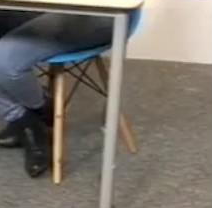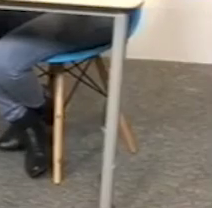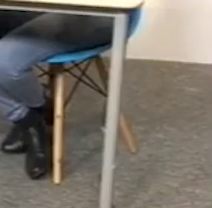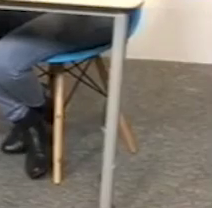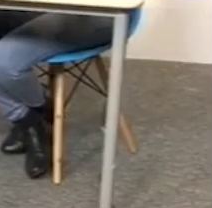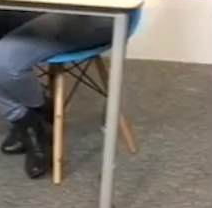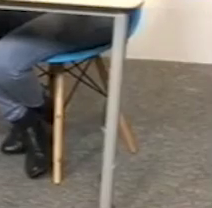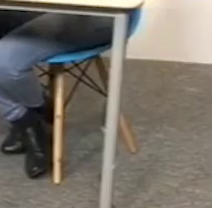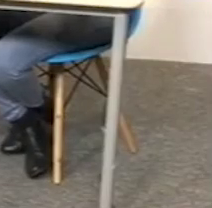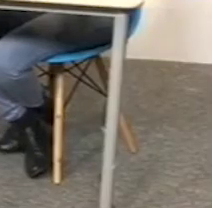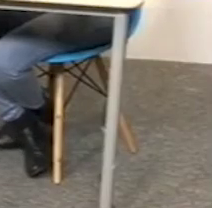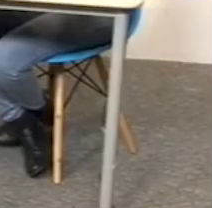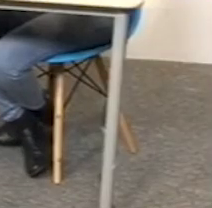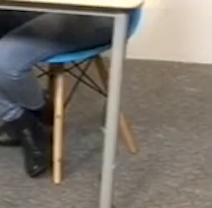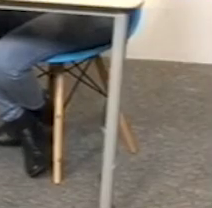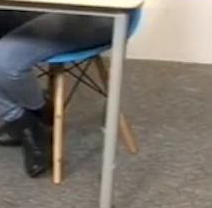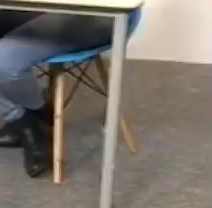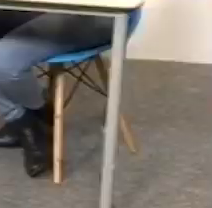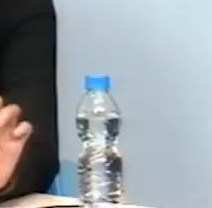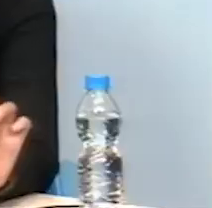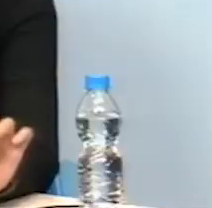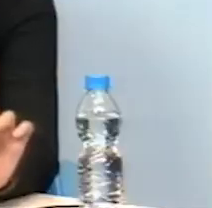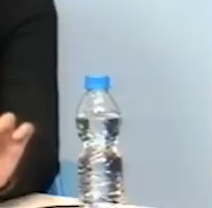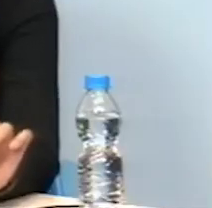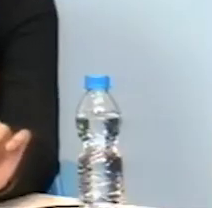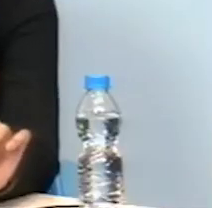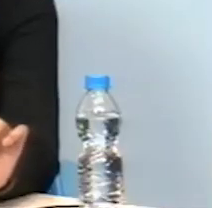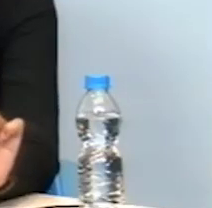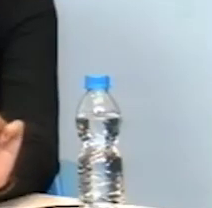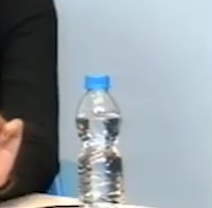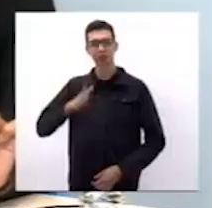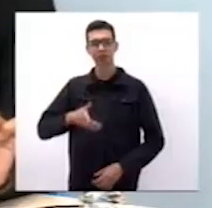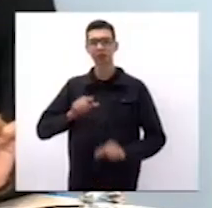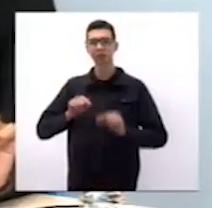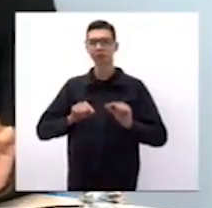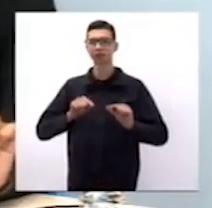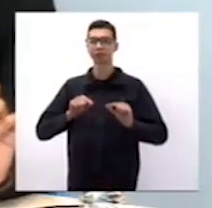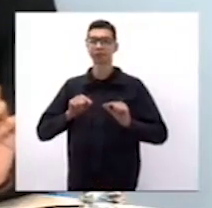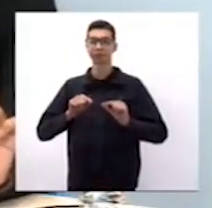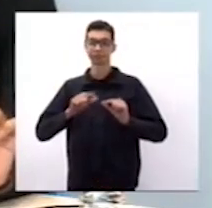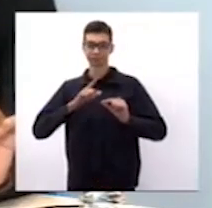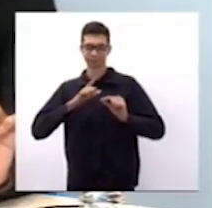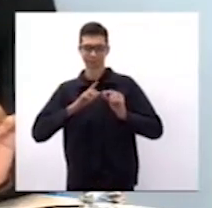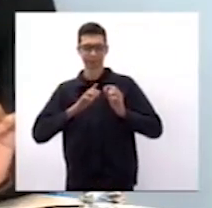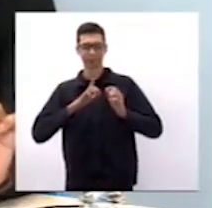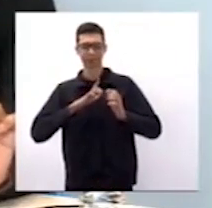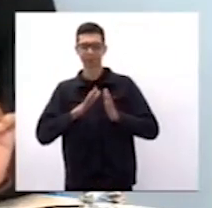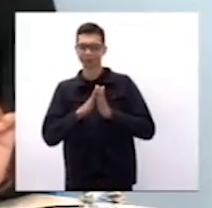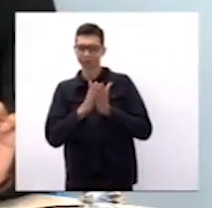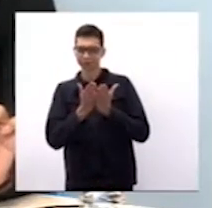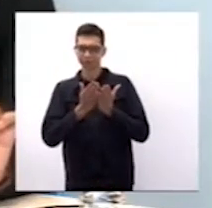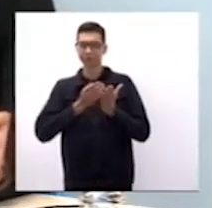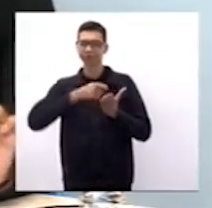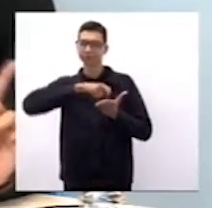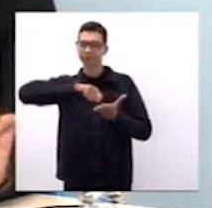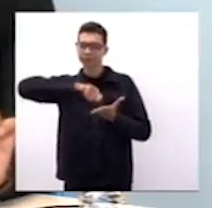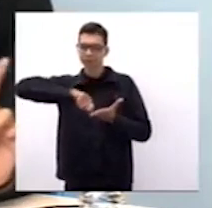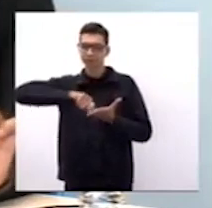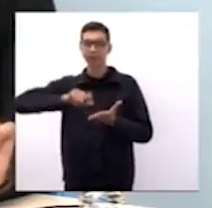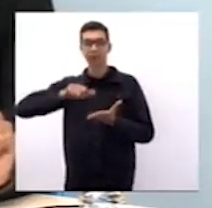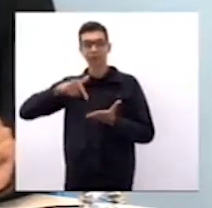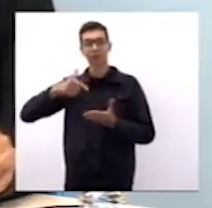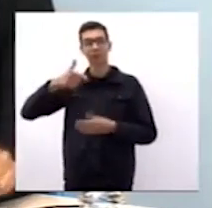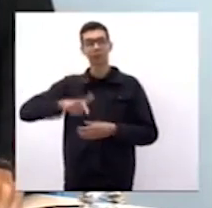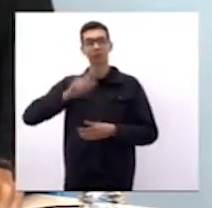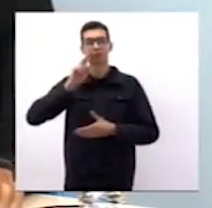Vocês estão anotando aí no diário de bordo, que daqui a pouco nós vamos revisitar esse diário para a gente ver aí, né, os pontos